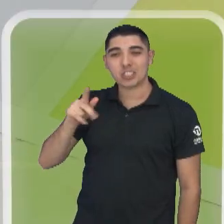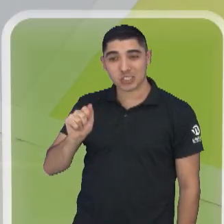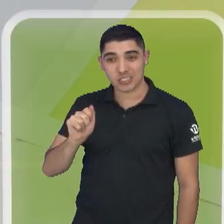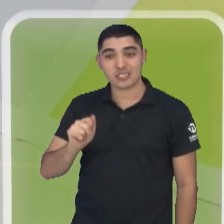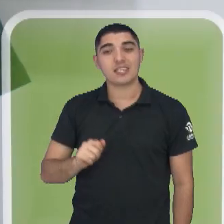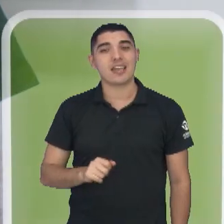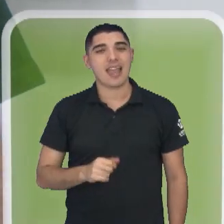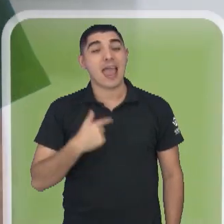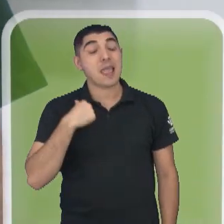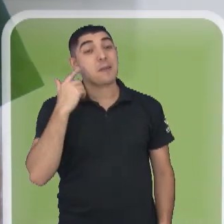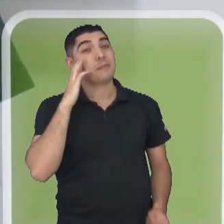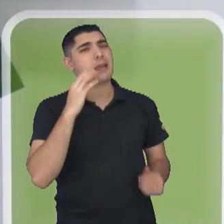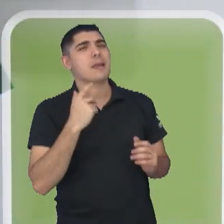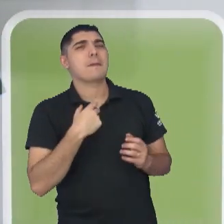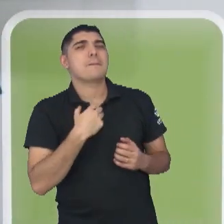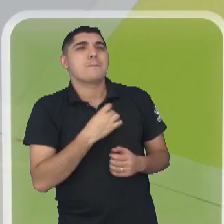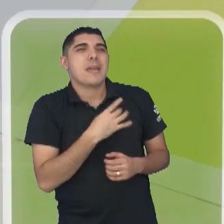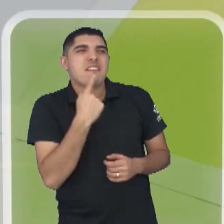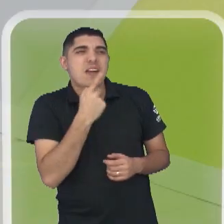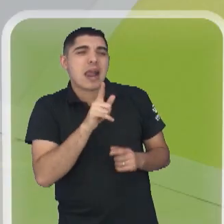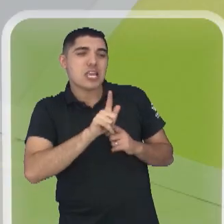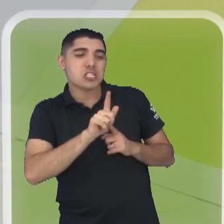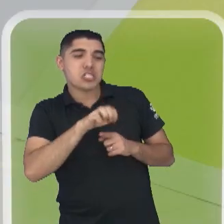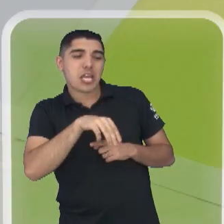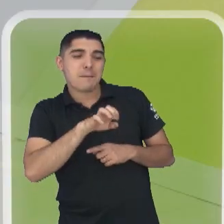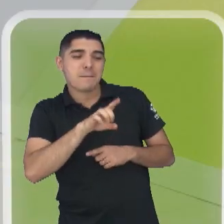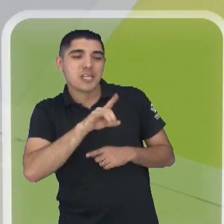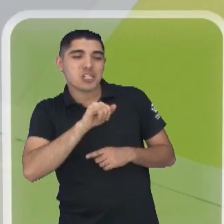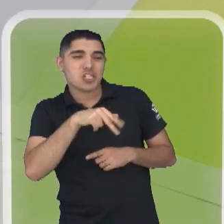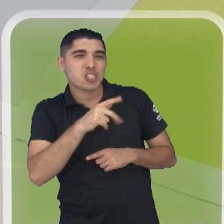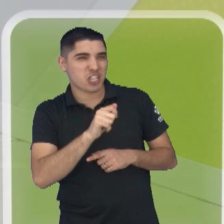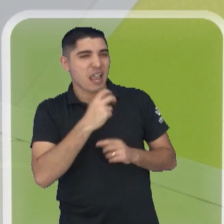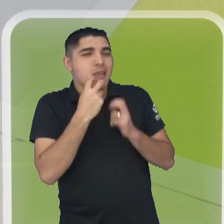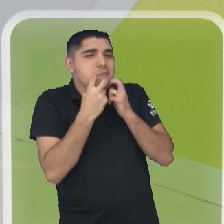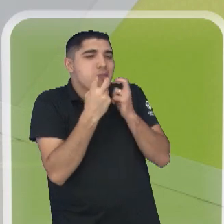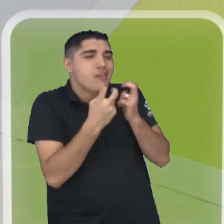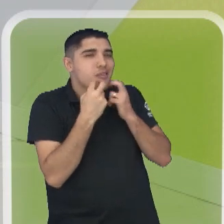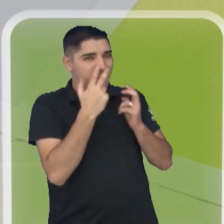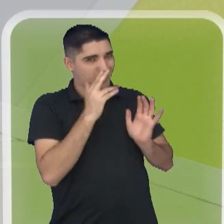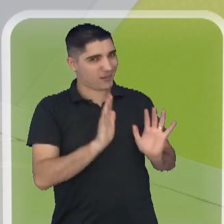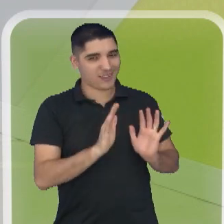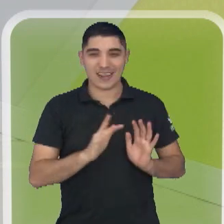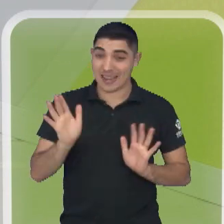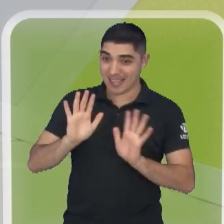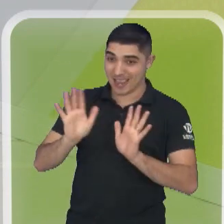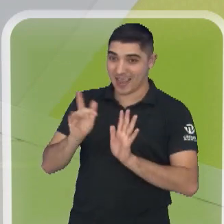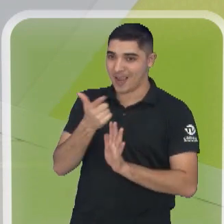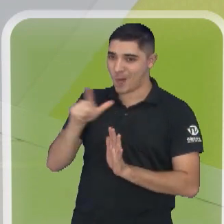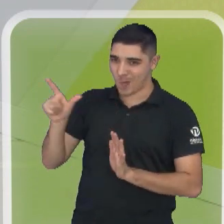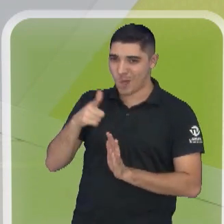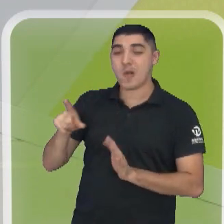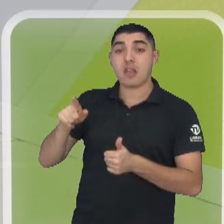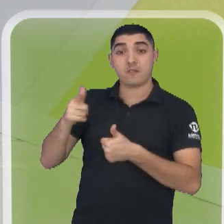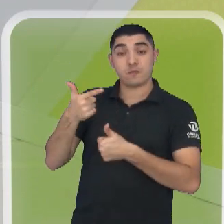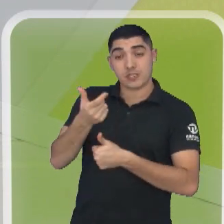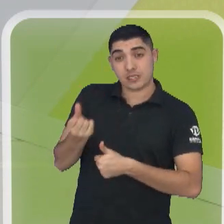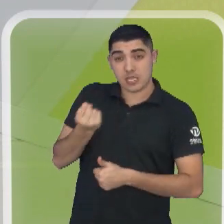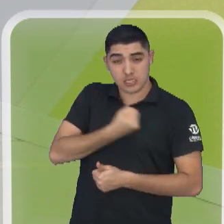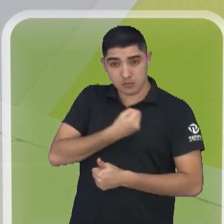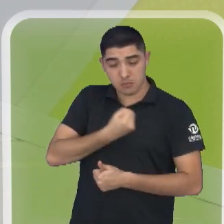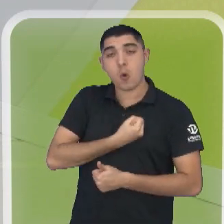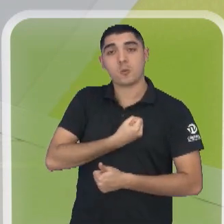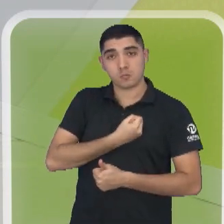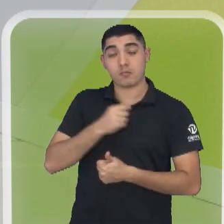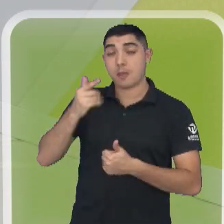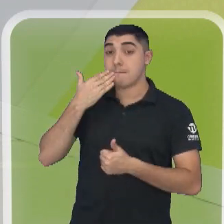é gemidinha, né? Não, calma. O Gemadinha de gemada. 26 pontos, 5 rebotes, 5 assistências. Foi o melhor